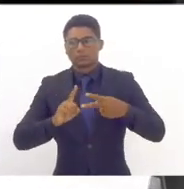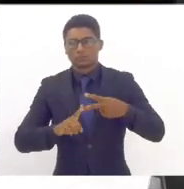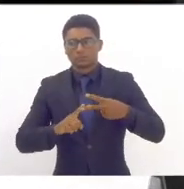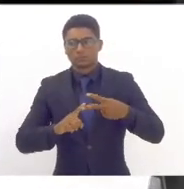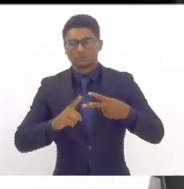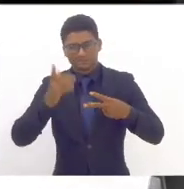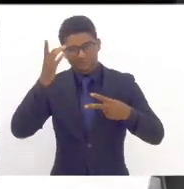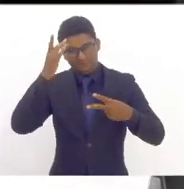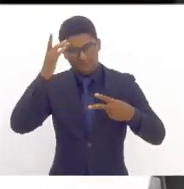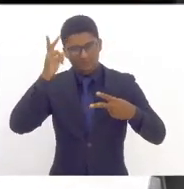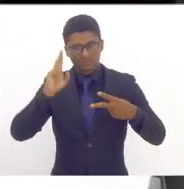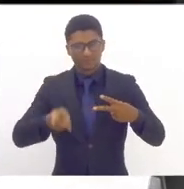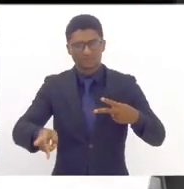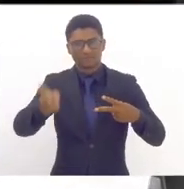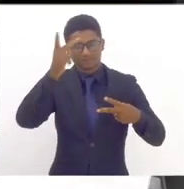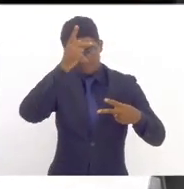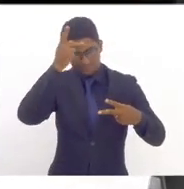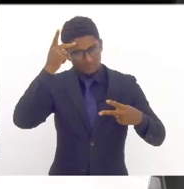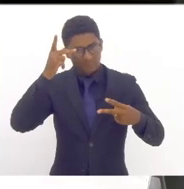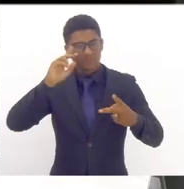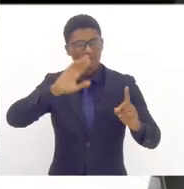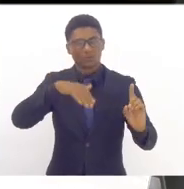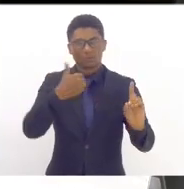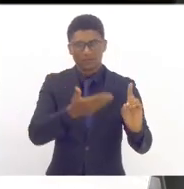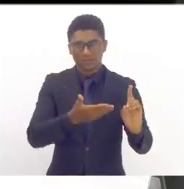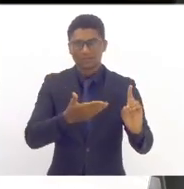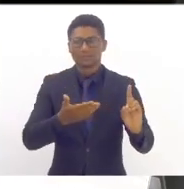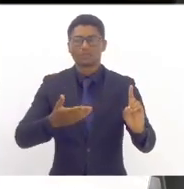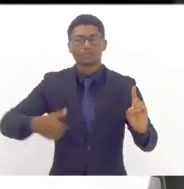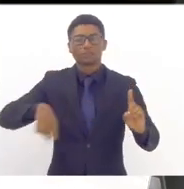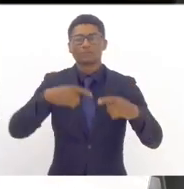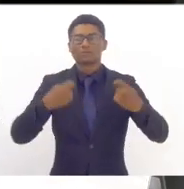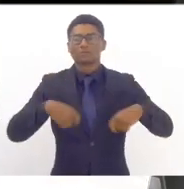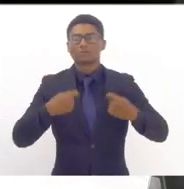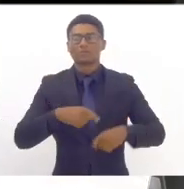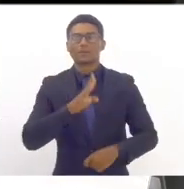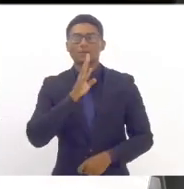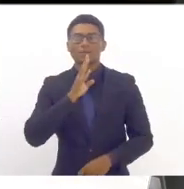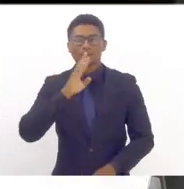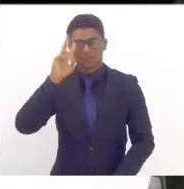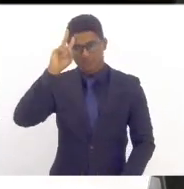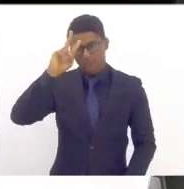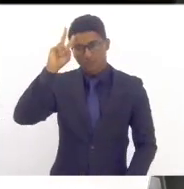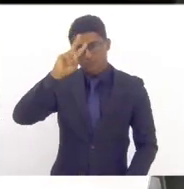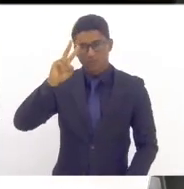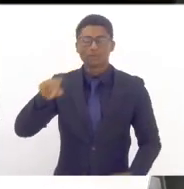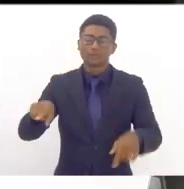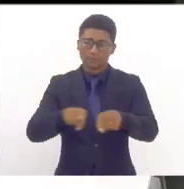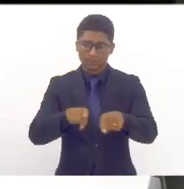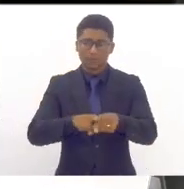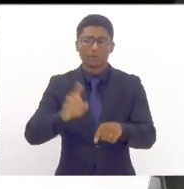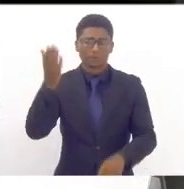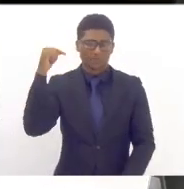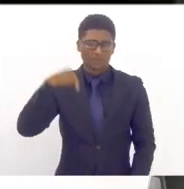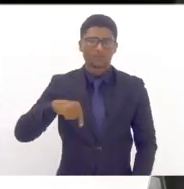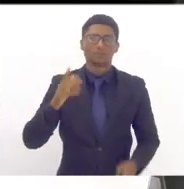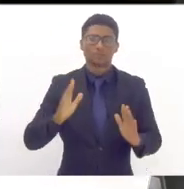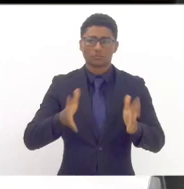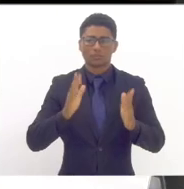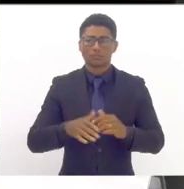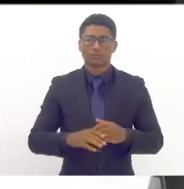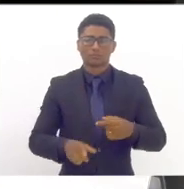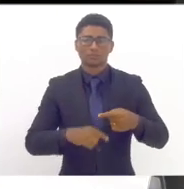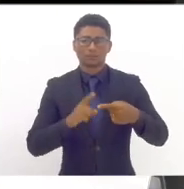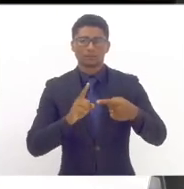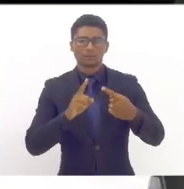é homenageado com uma medalha dessa, a gente precisa conhecer um pouquinho da história também de quem já esteve aqui sendo agraciado. Um deles